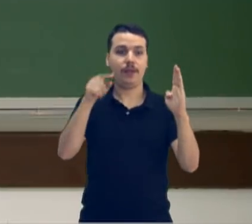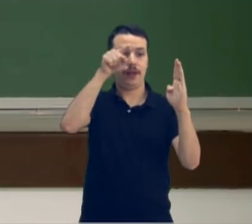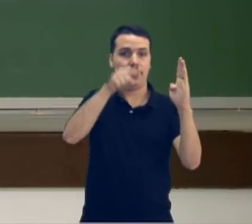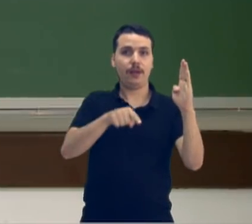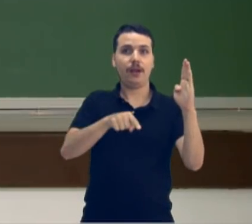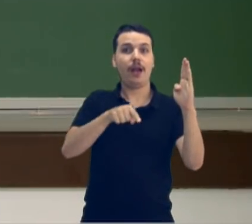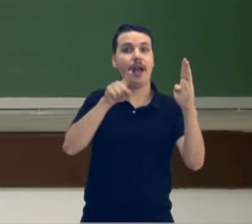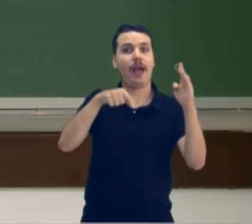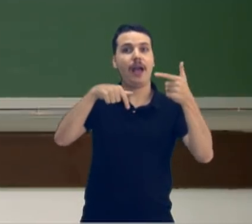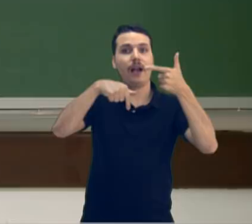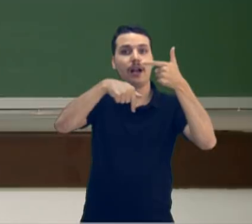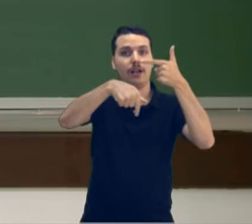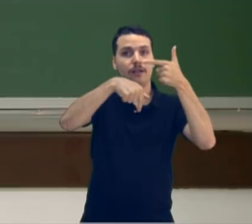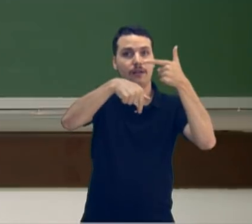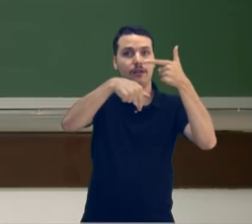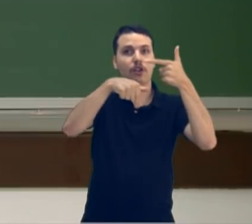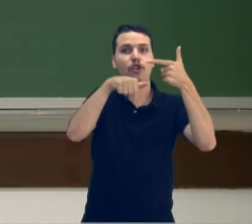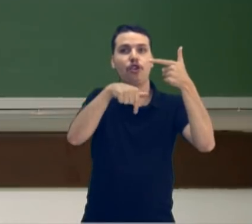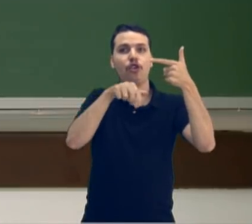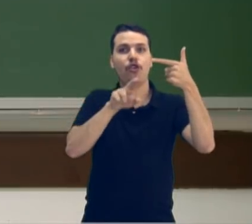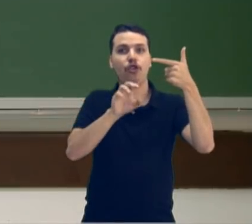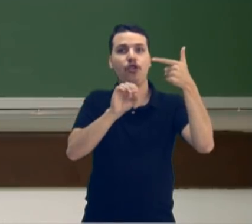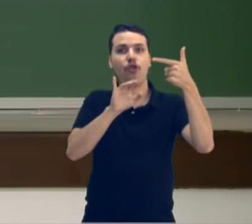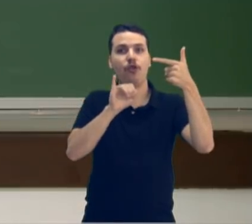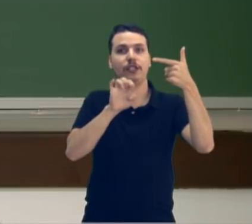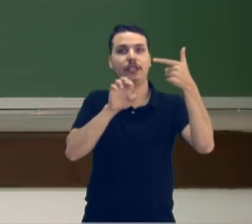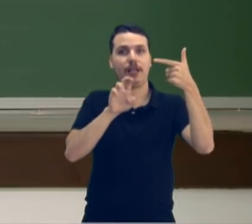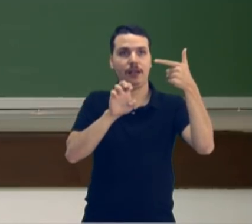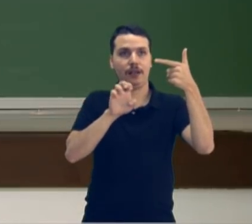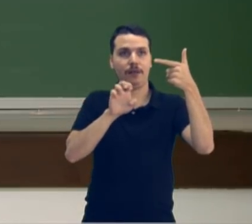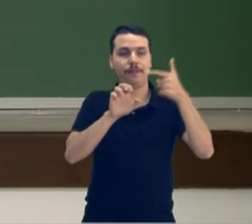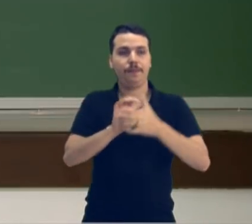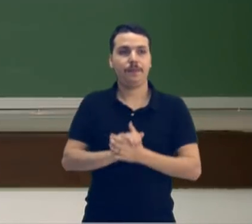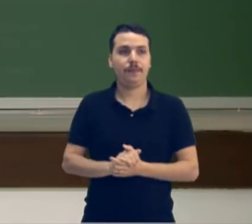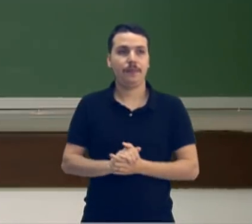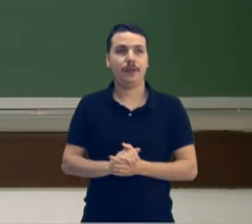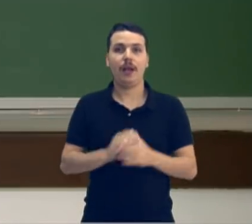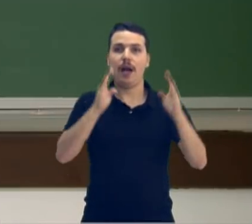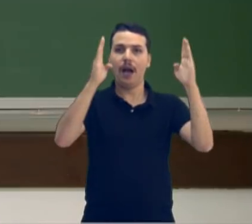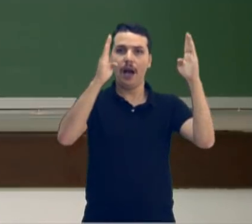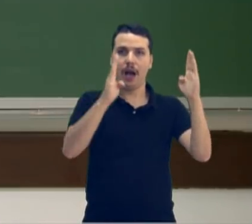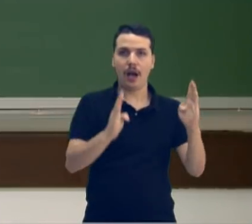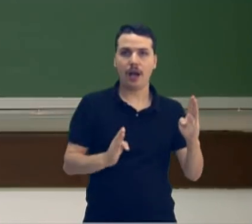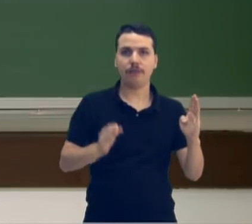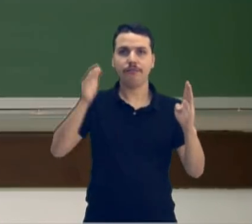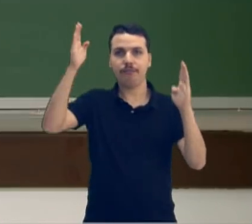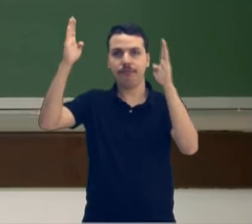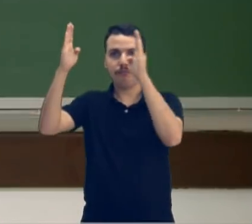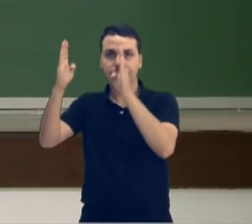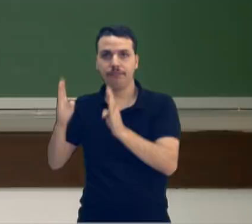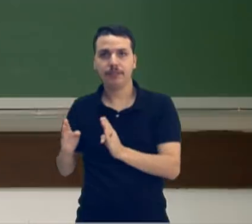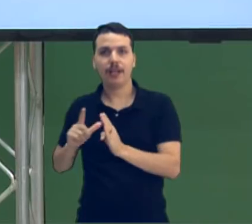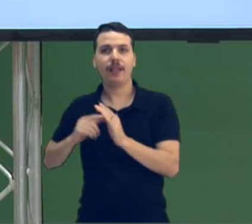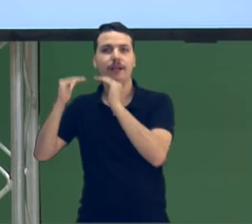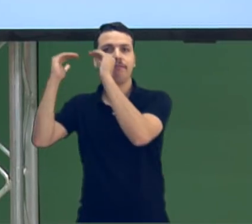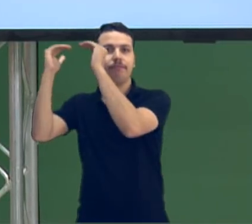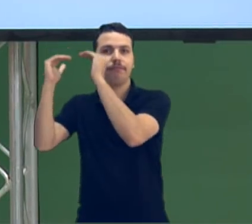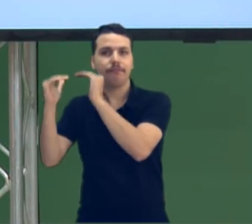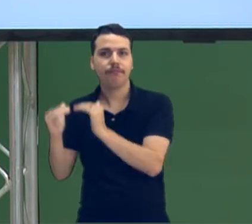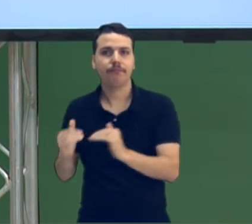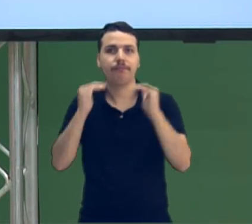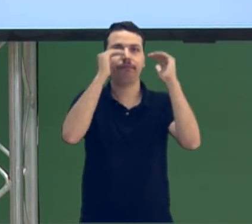assim? Pode, não tem problema. Mas quando eu organizo dessa forma, ele fica listado para mim